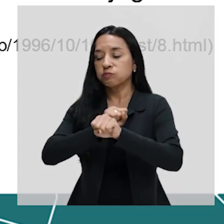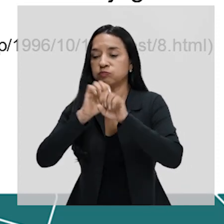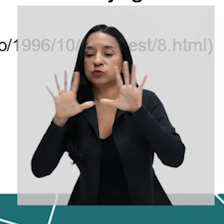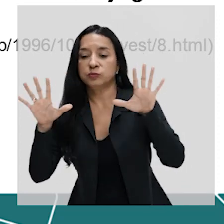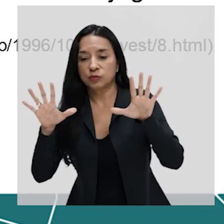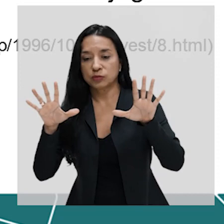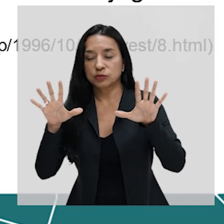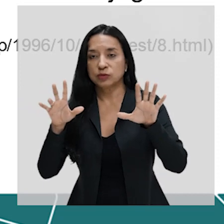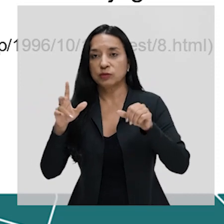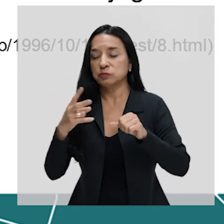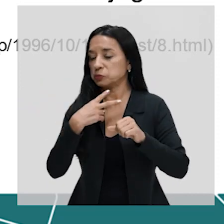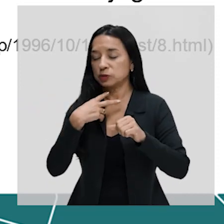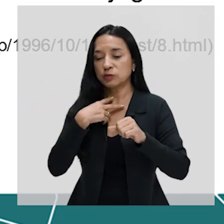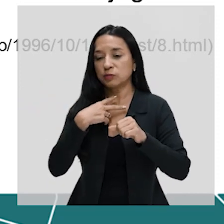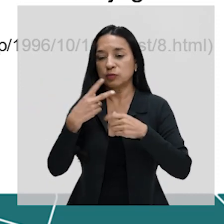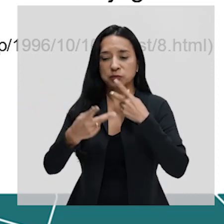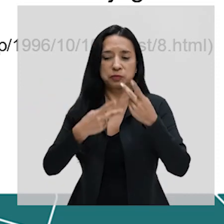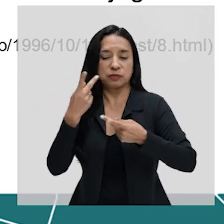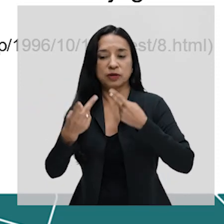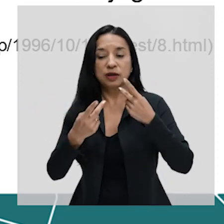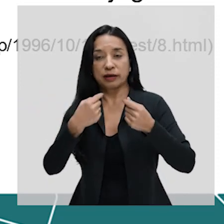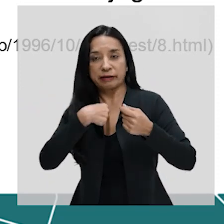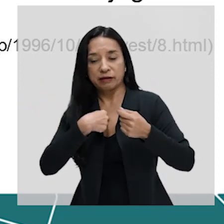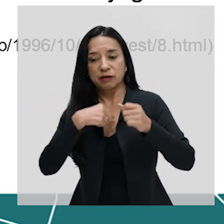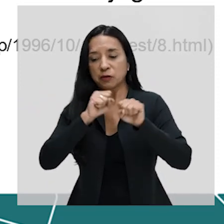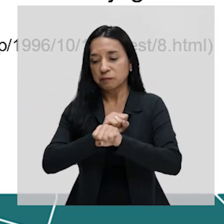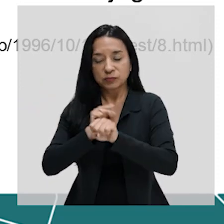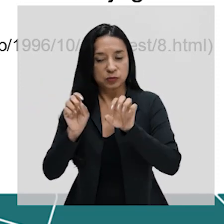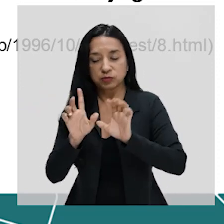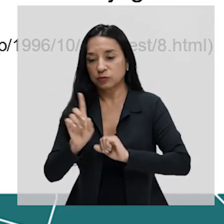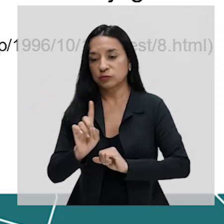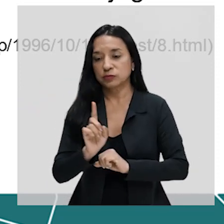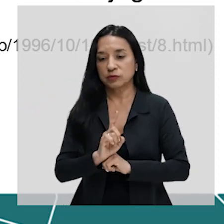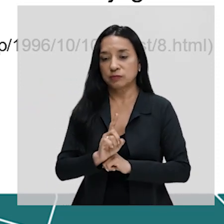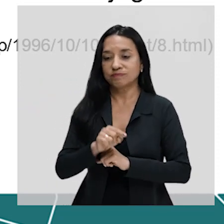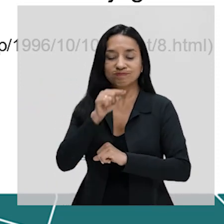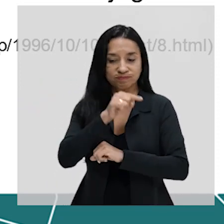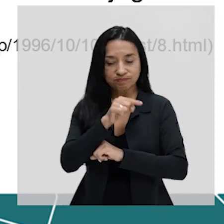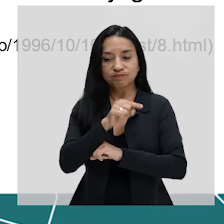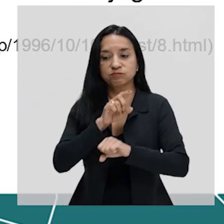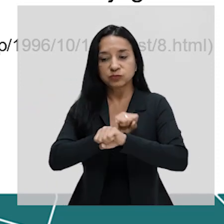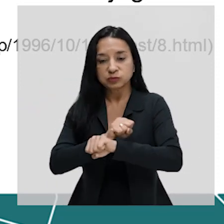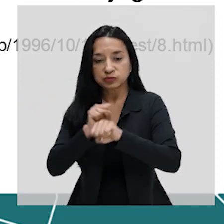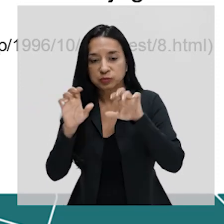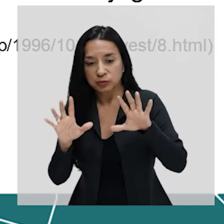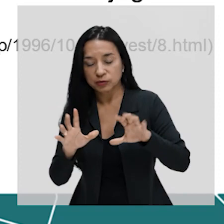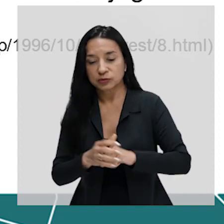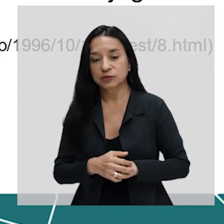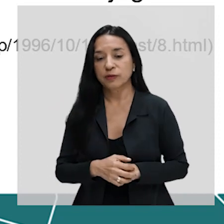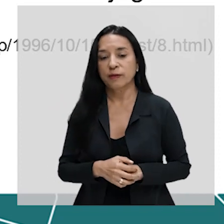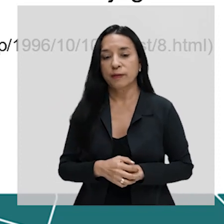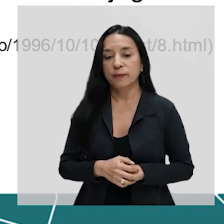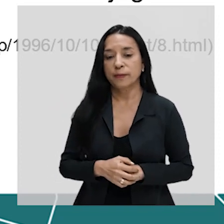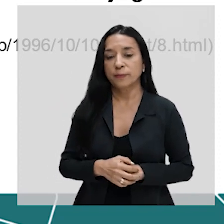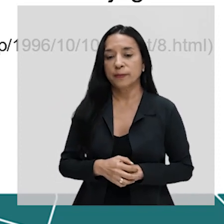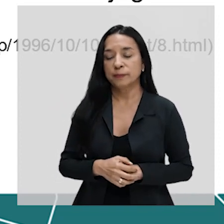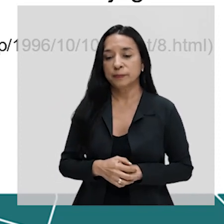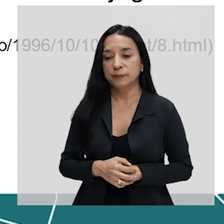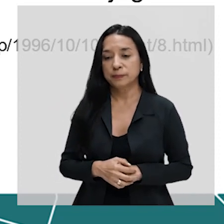eu explodo. Interessante, né? Fica estranho. Ele explode. Muita gente não sabe da existência